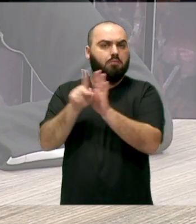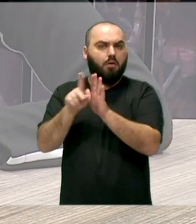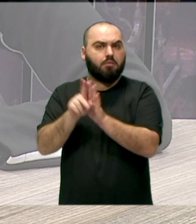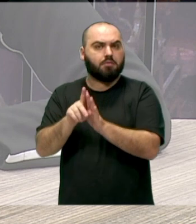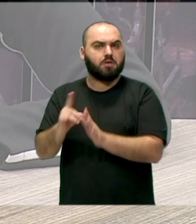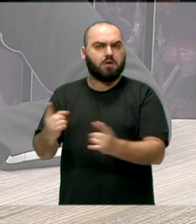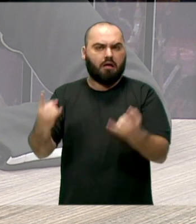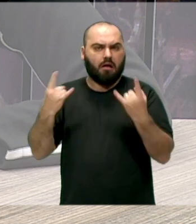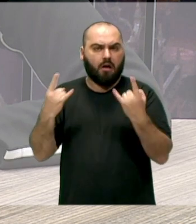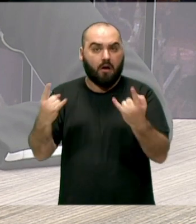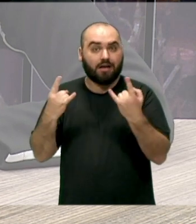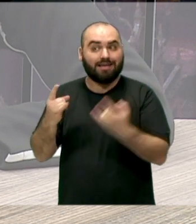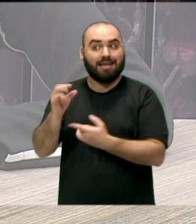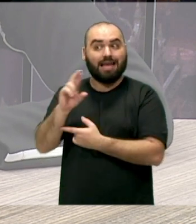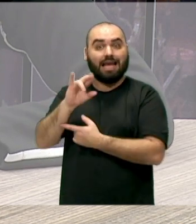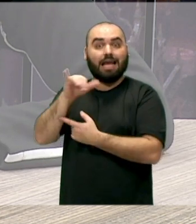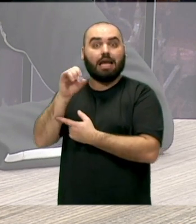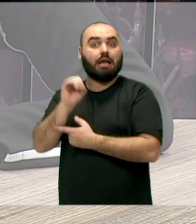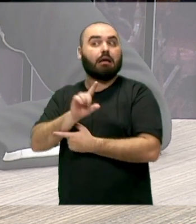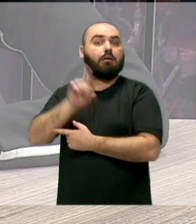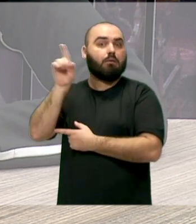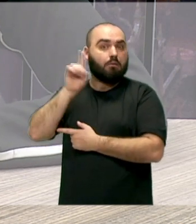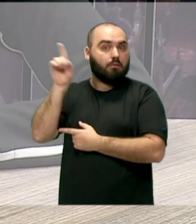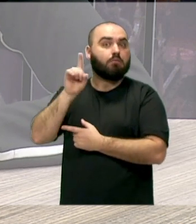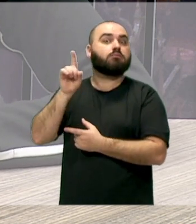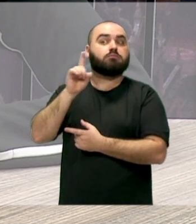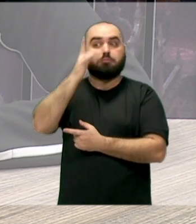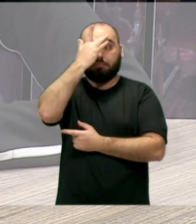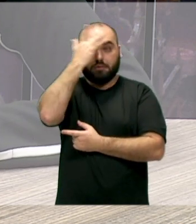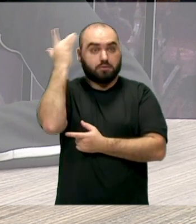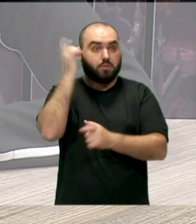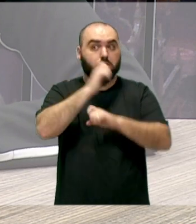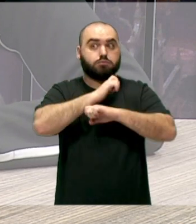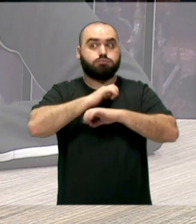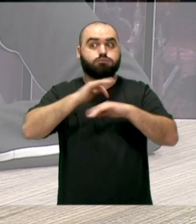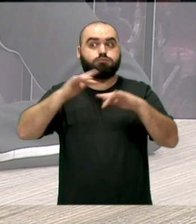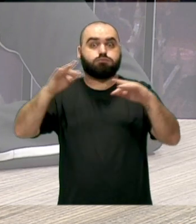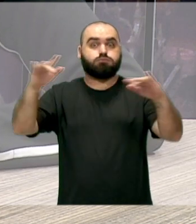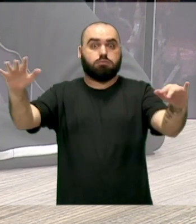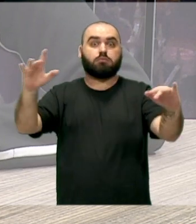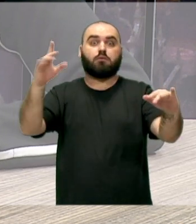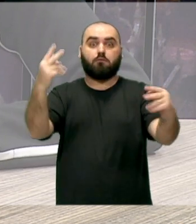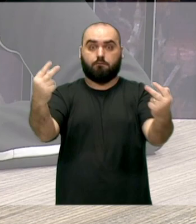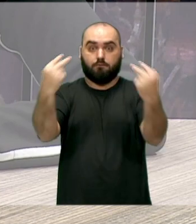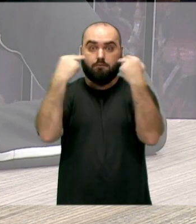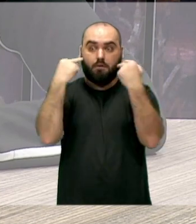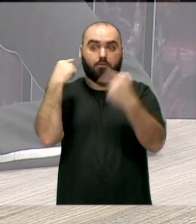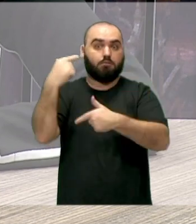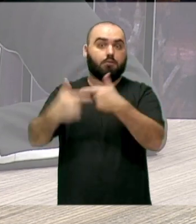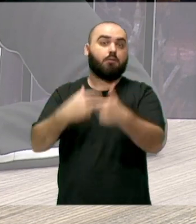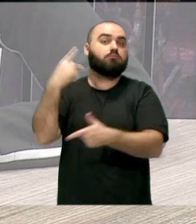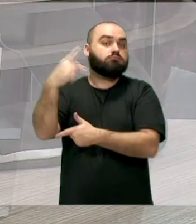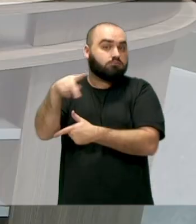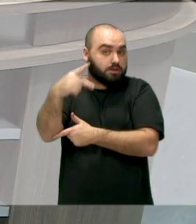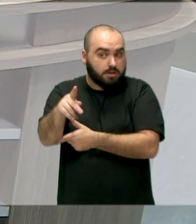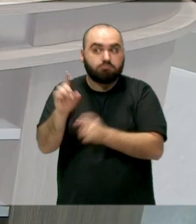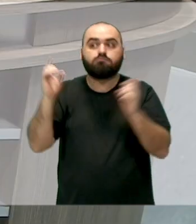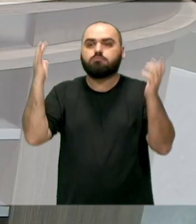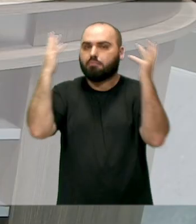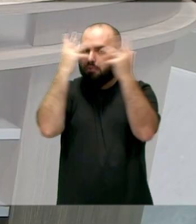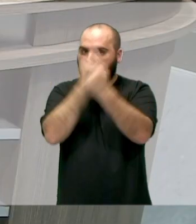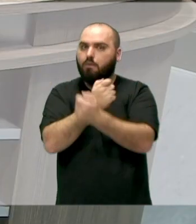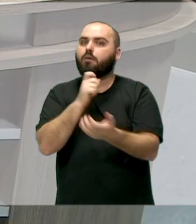têm feito espetáculos para muita gente, centenas de pessoas, tem um trabalho muito vigoroso, muito